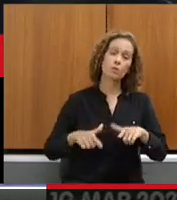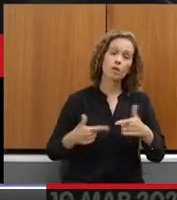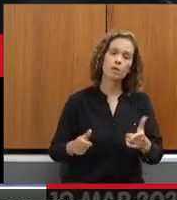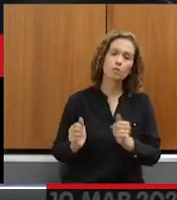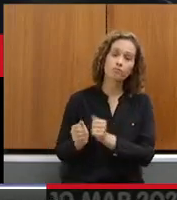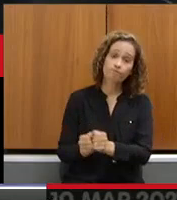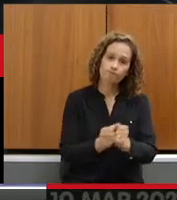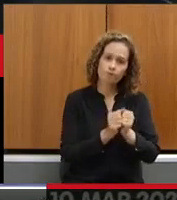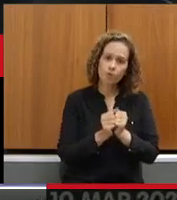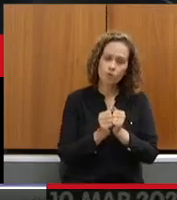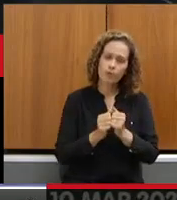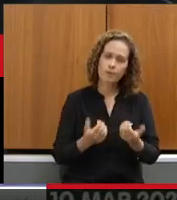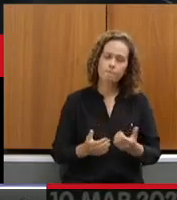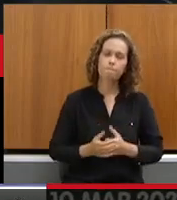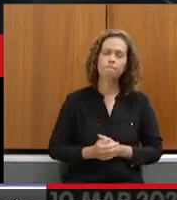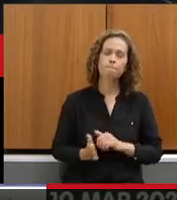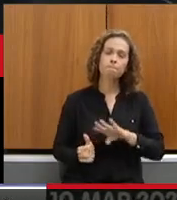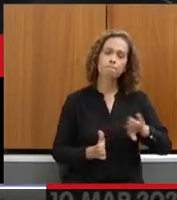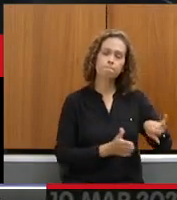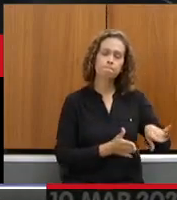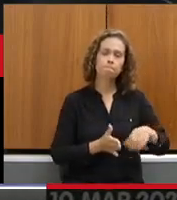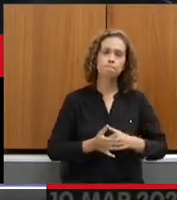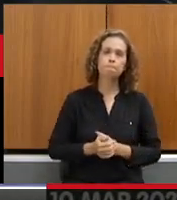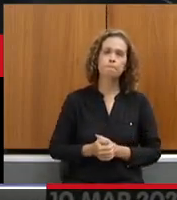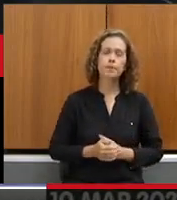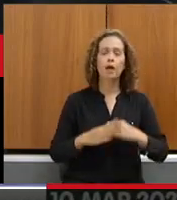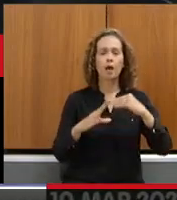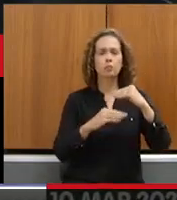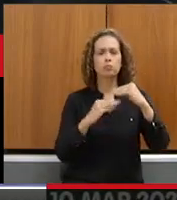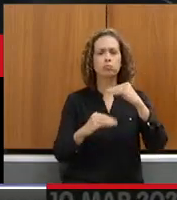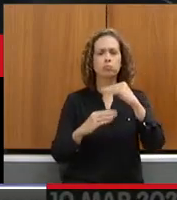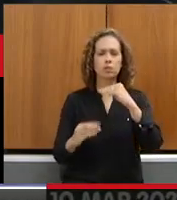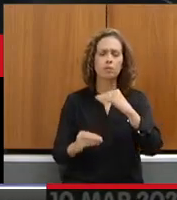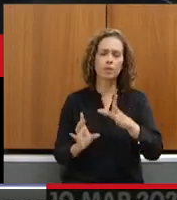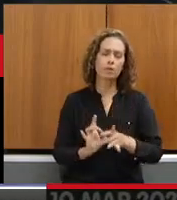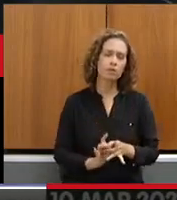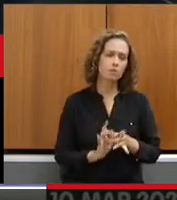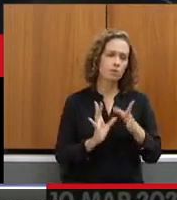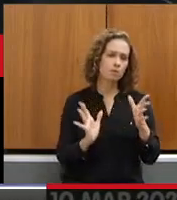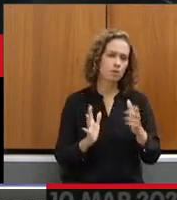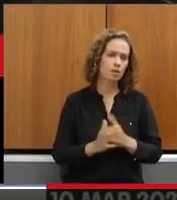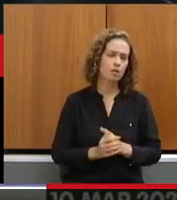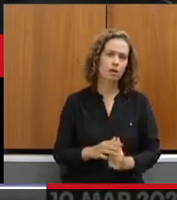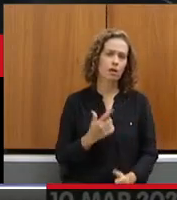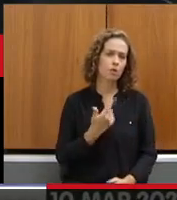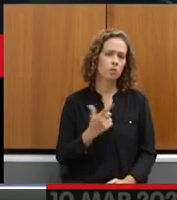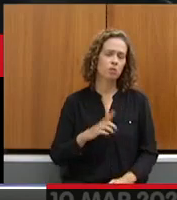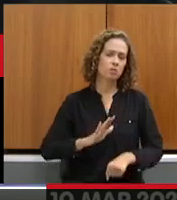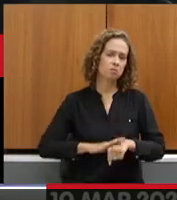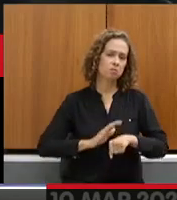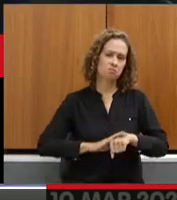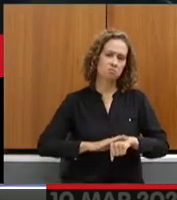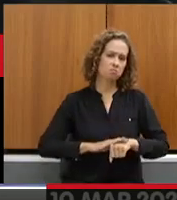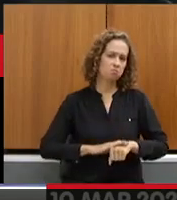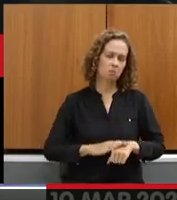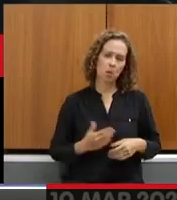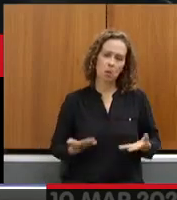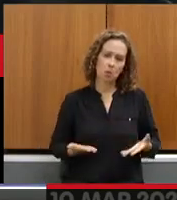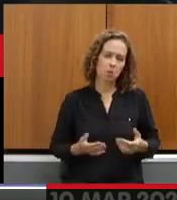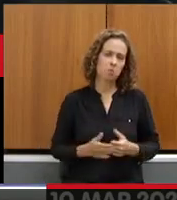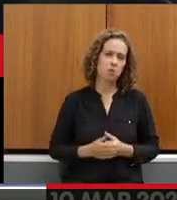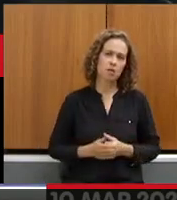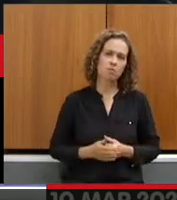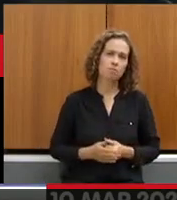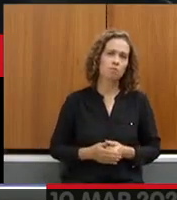e em relação à a emendas ela se ele disponibilizadas e isso eu não tenho autonomia no sentido